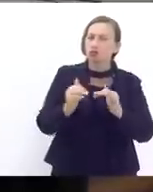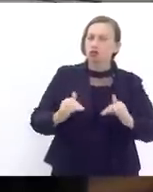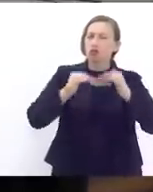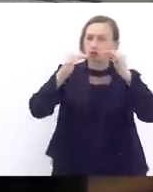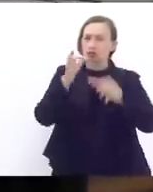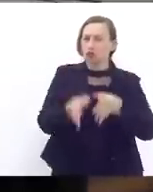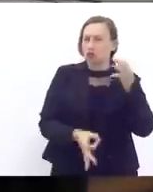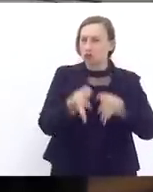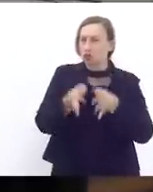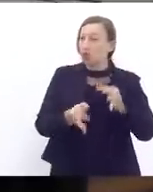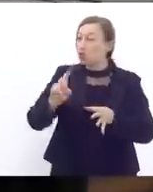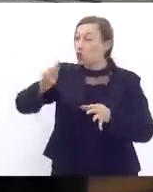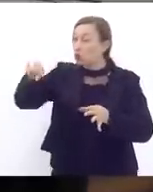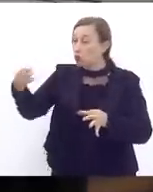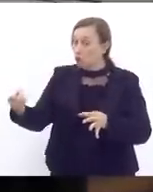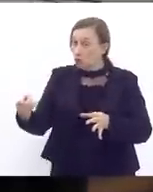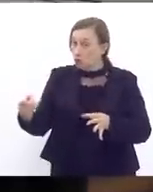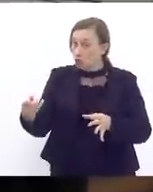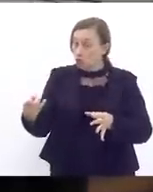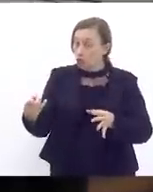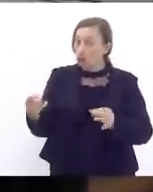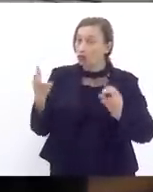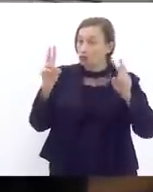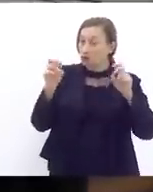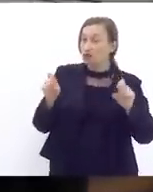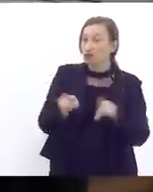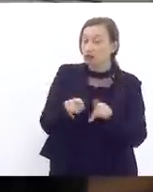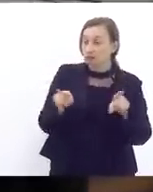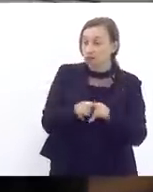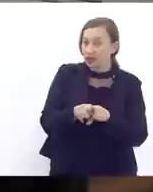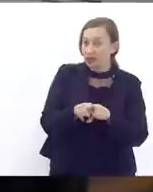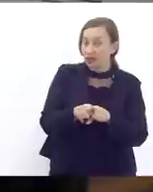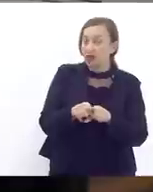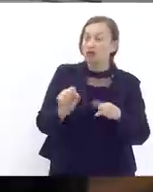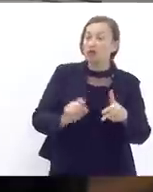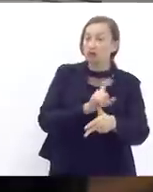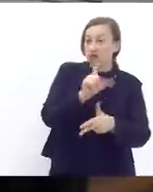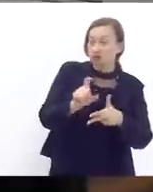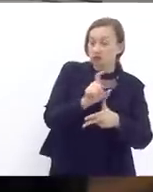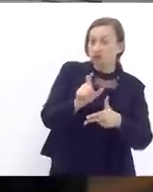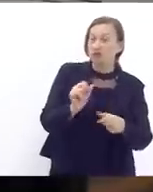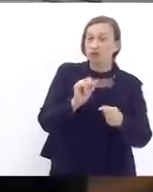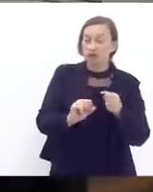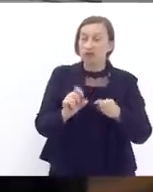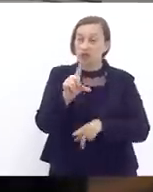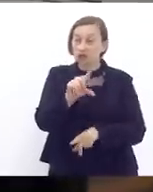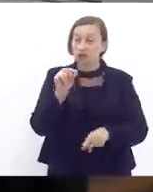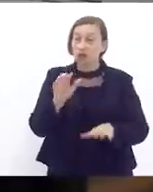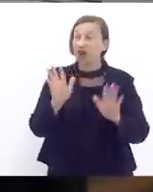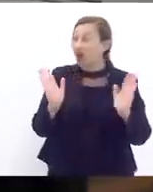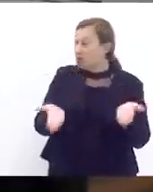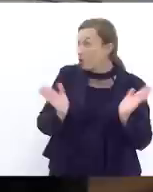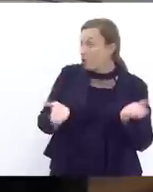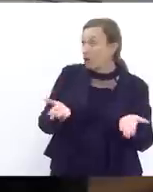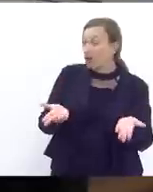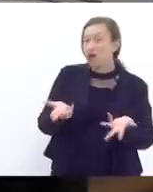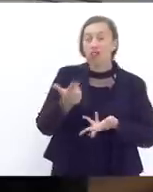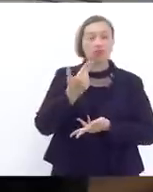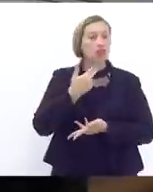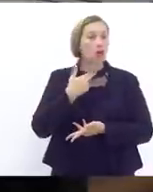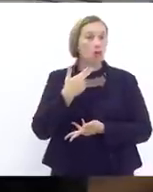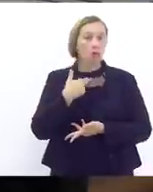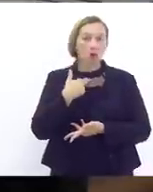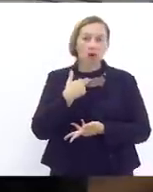outro outro chefe de do executivo né da Federação fizeram Ele Escolheu agora não pode considerar